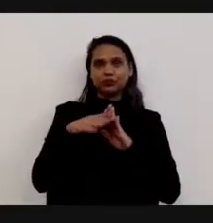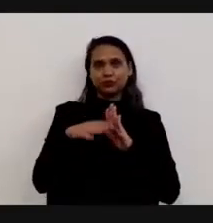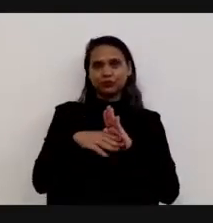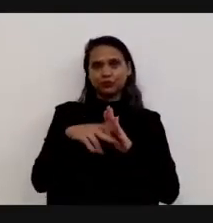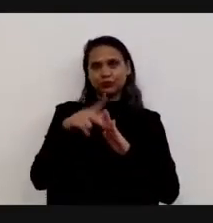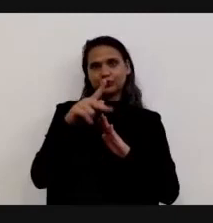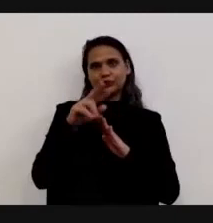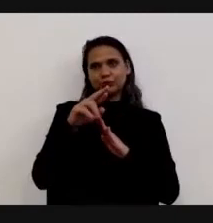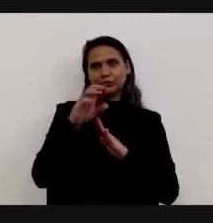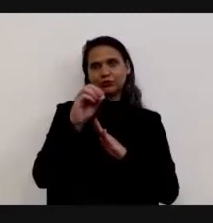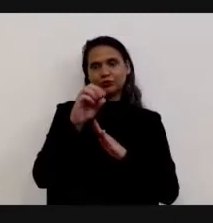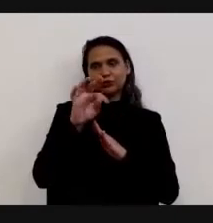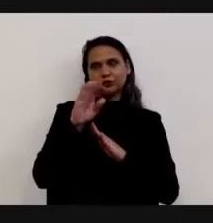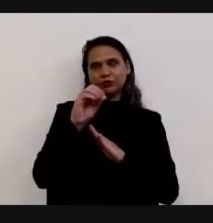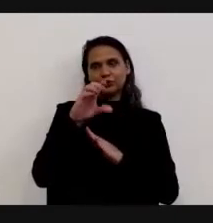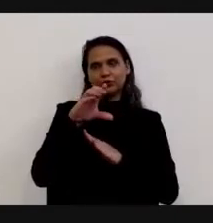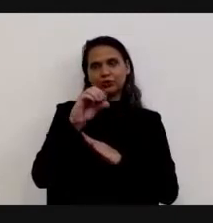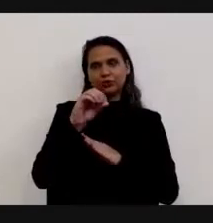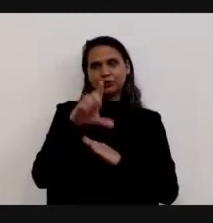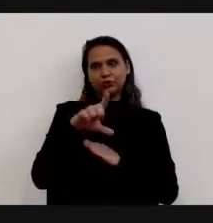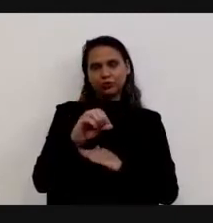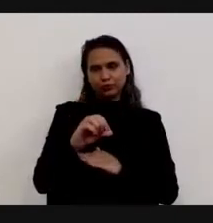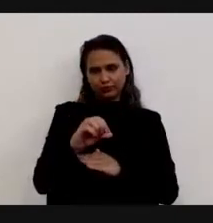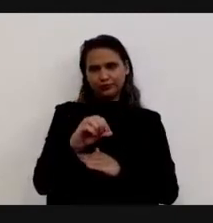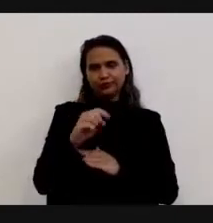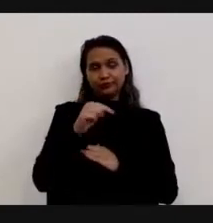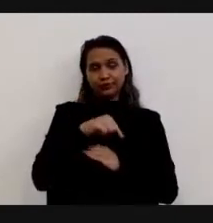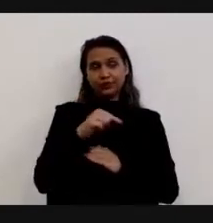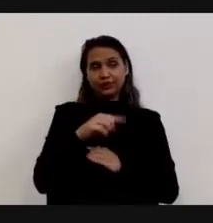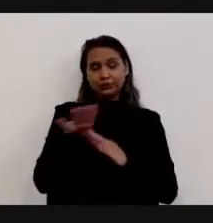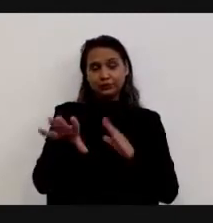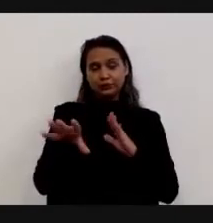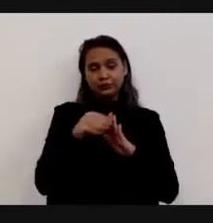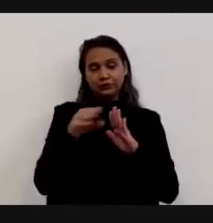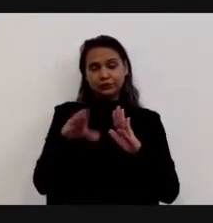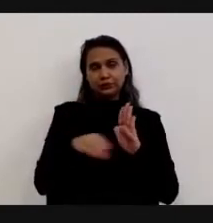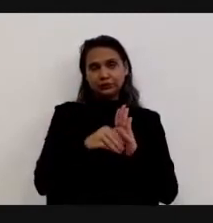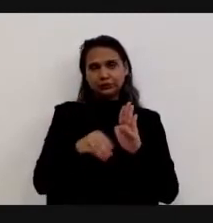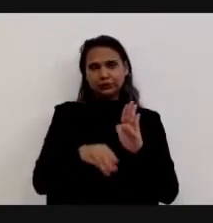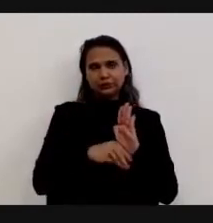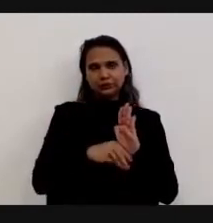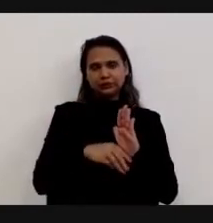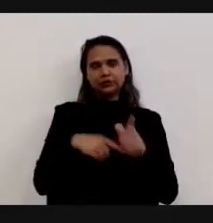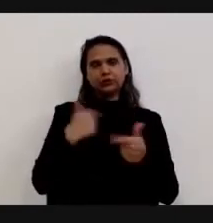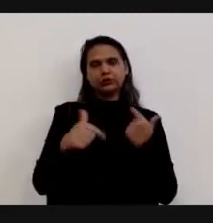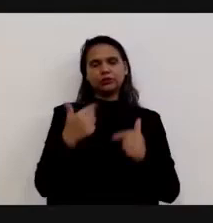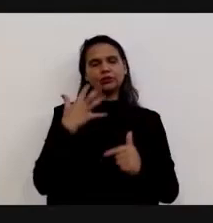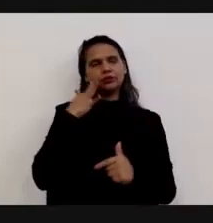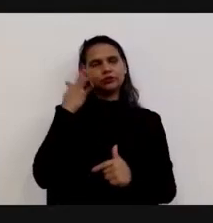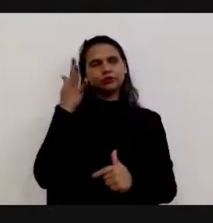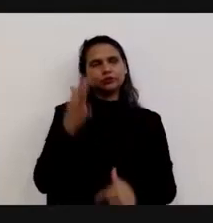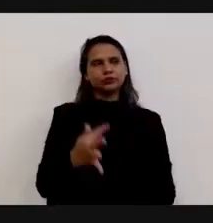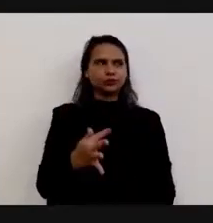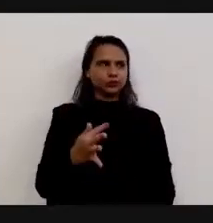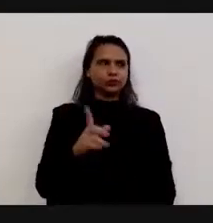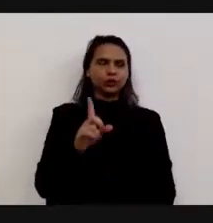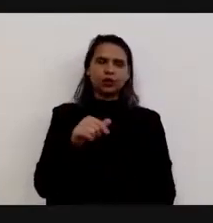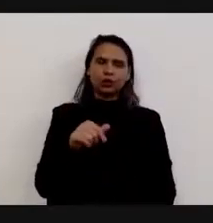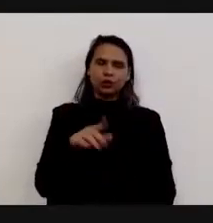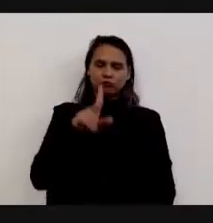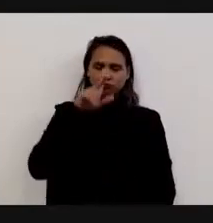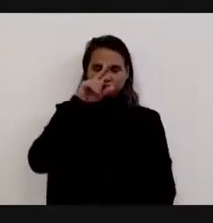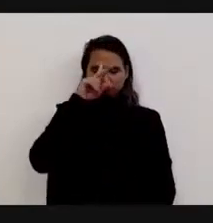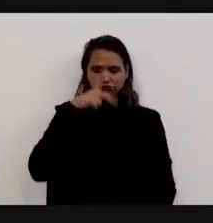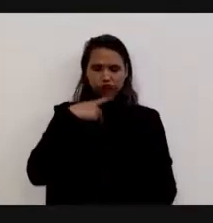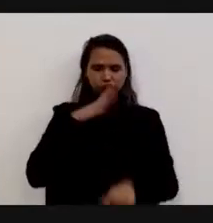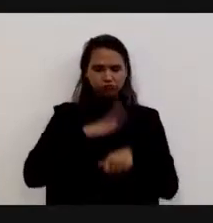um protocolo, estou propondo itens que compõem um protocolo. O protocolo é um trabalho futuro. Primeiro é o autocuidado, ou seja,